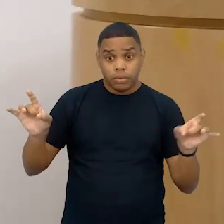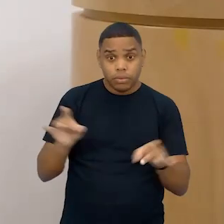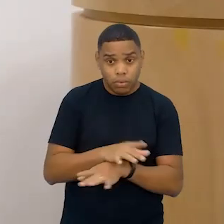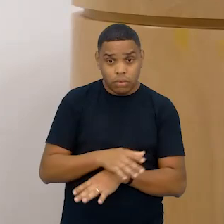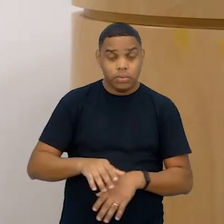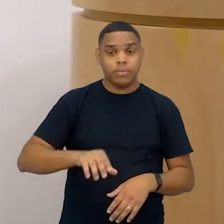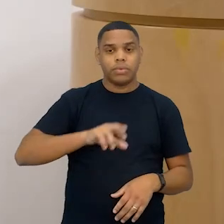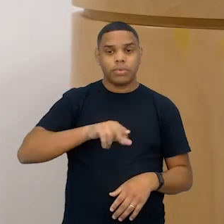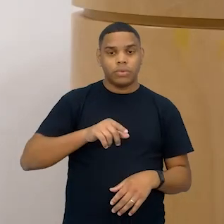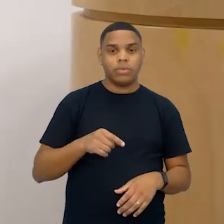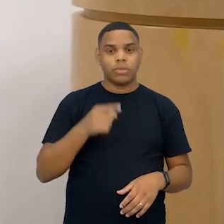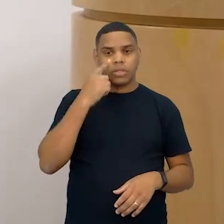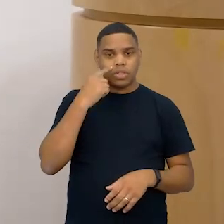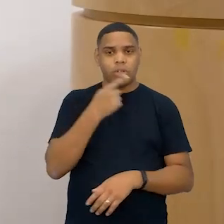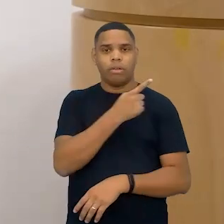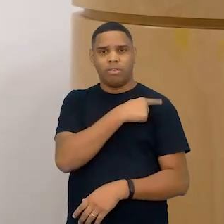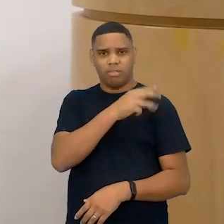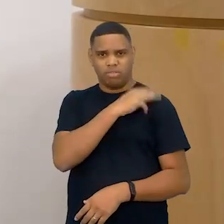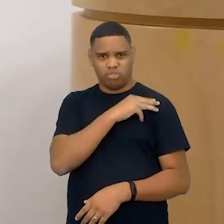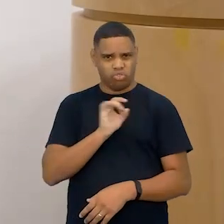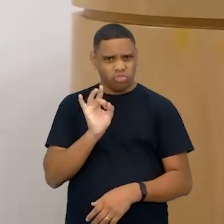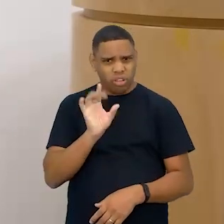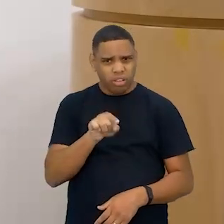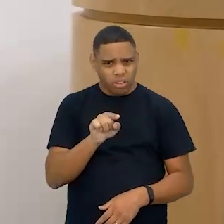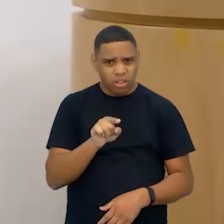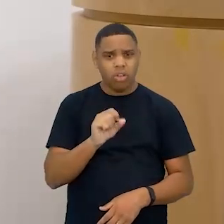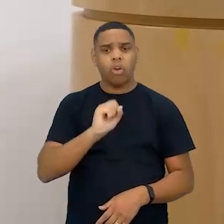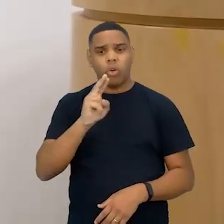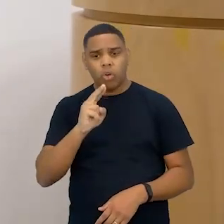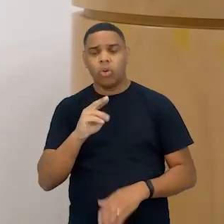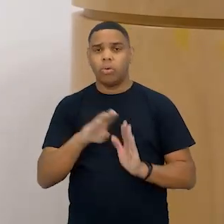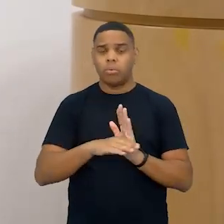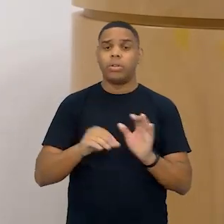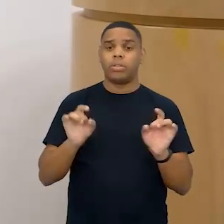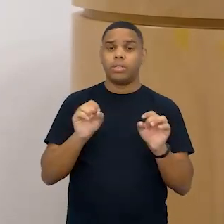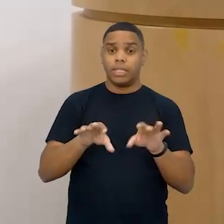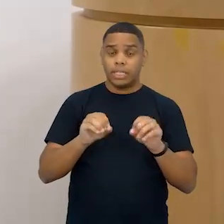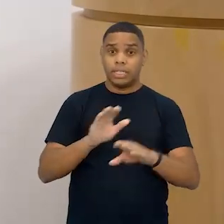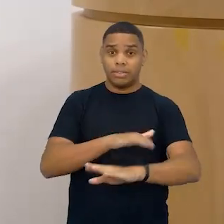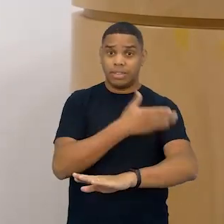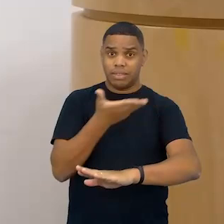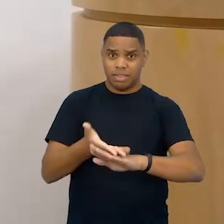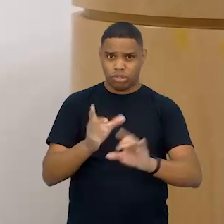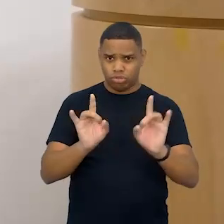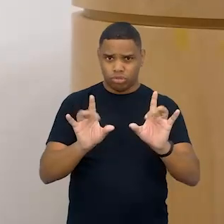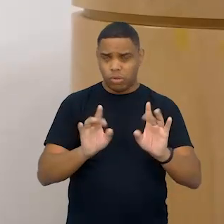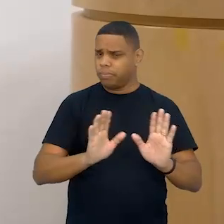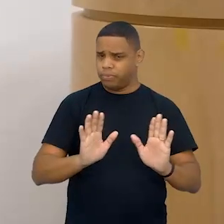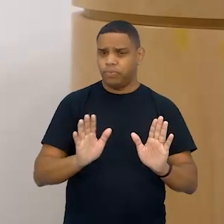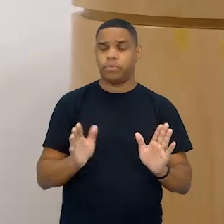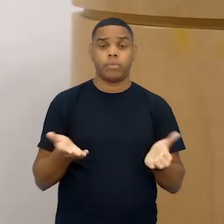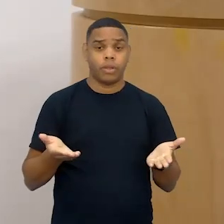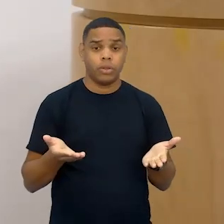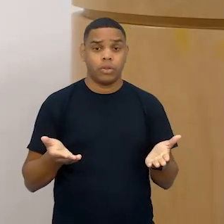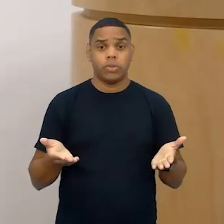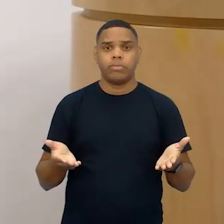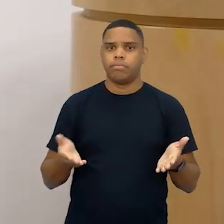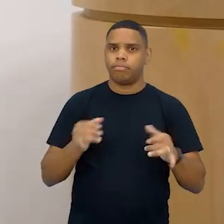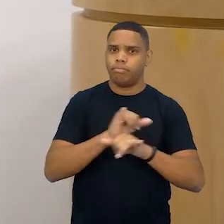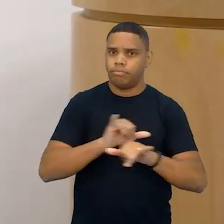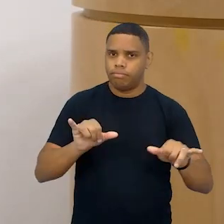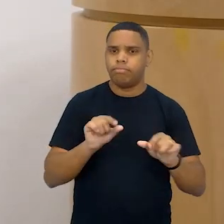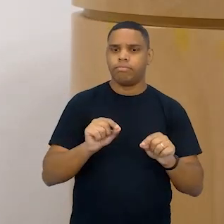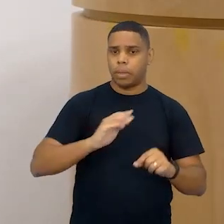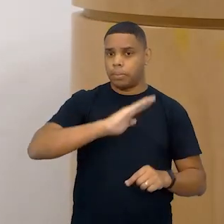é presa no ensino médio ou no programa Ensino Integral, por isso que é bem importante. A gente agora deixa bem claro,